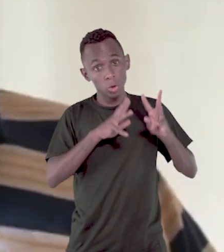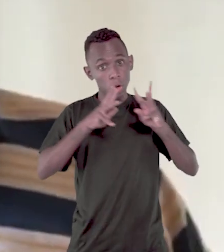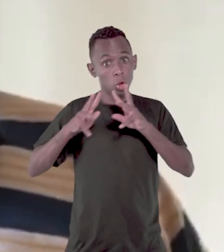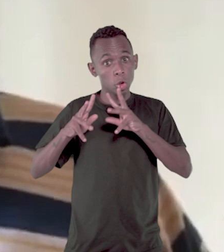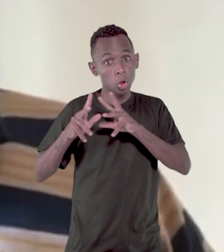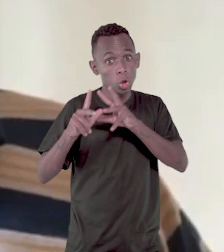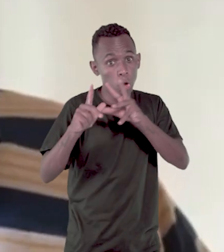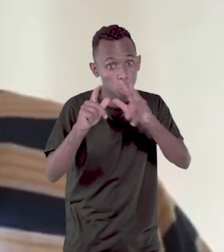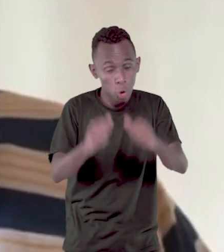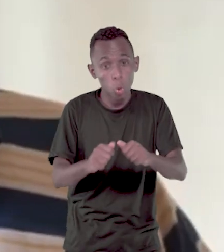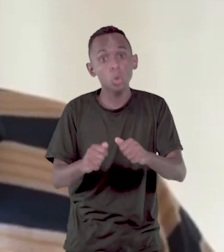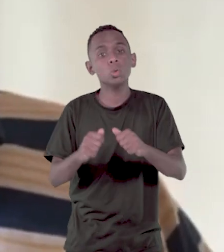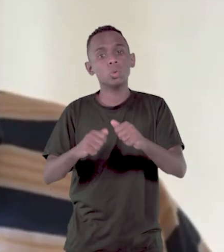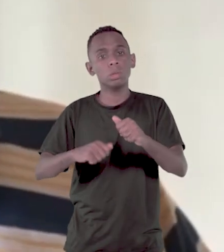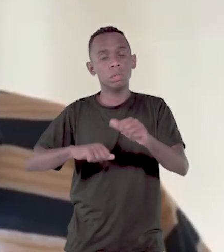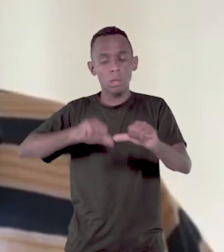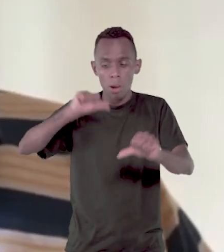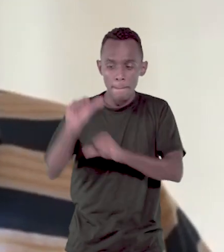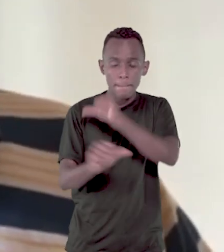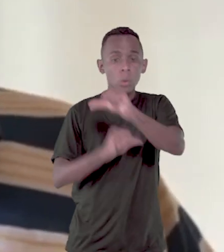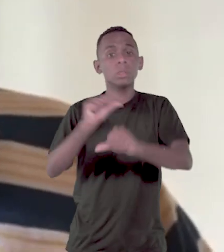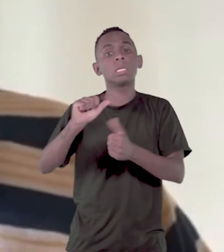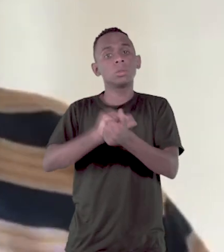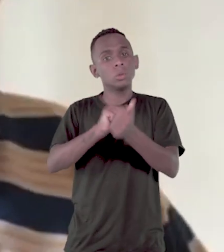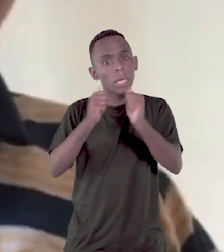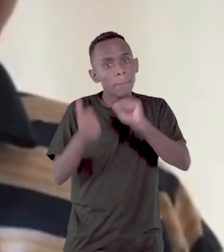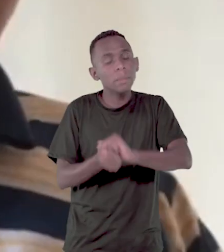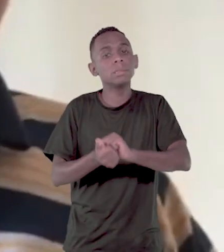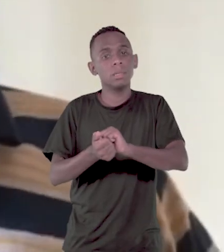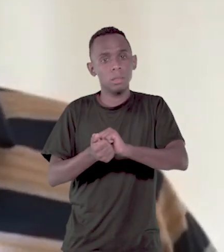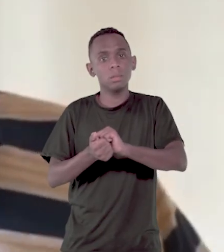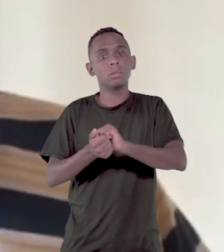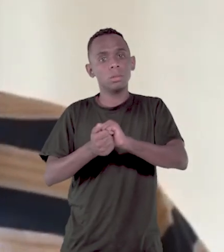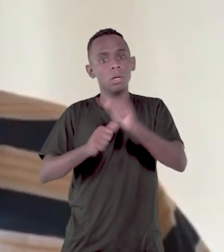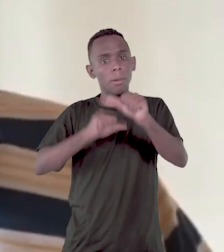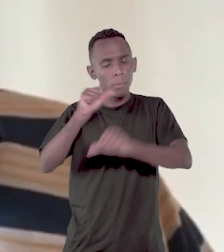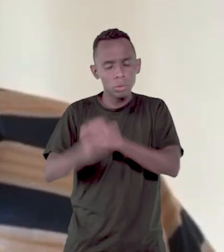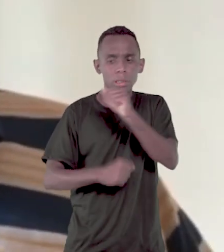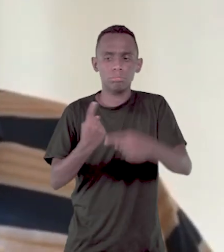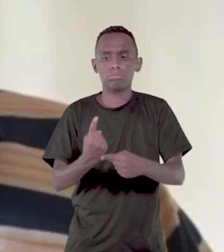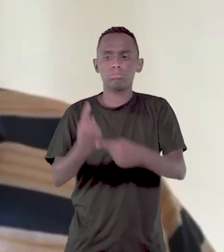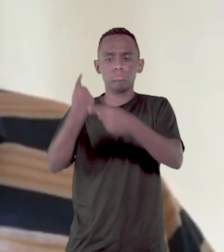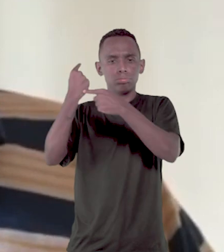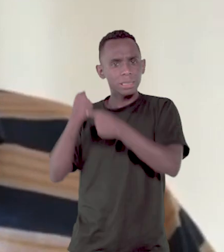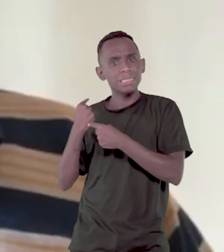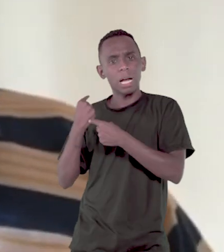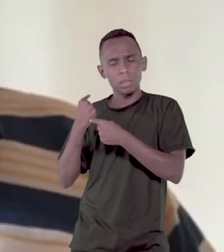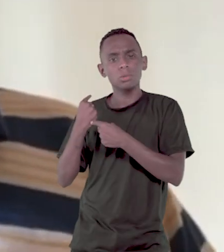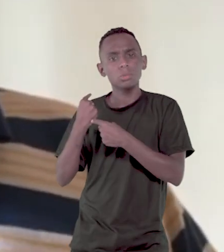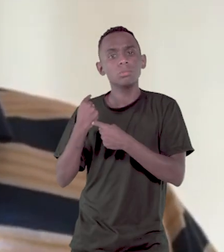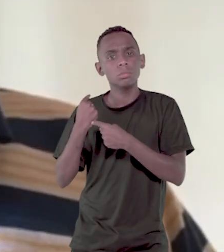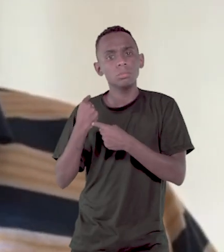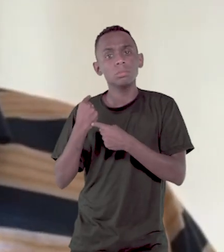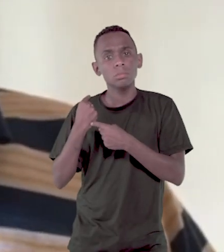eles estavam, de alguma maneira, rompendo, ou pelo menos tentando romper, com um